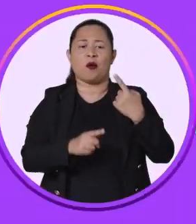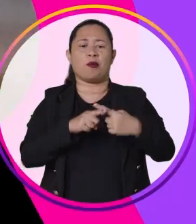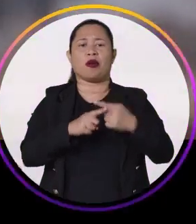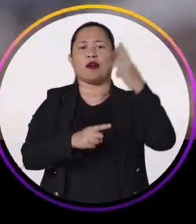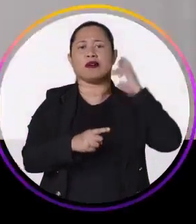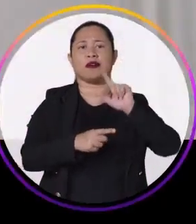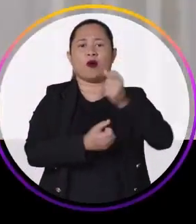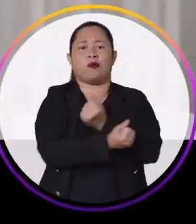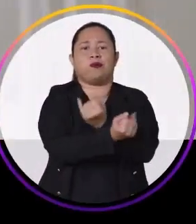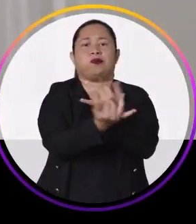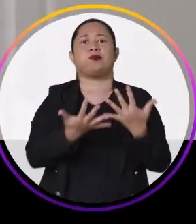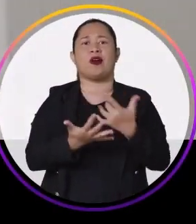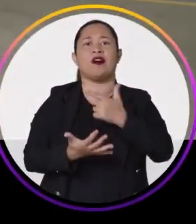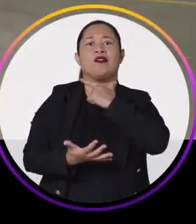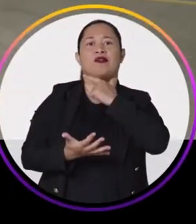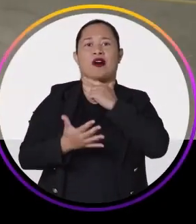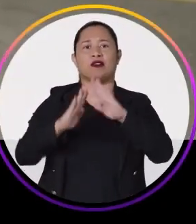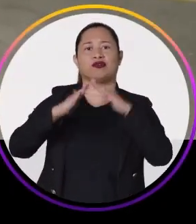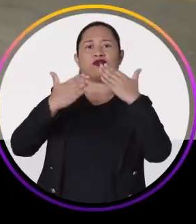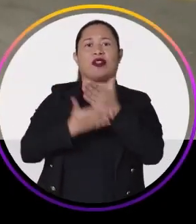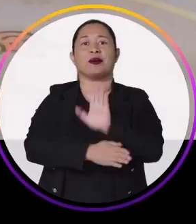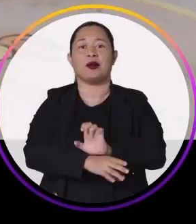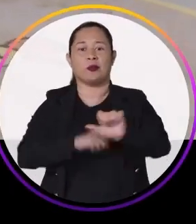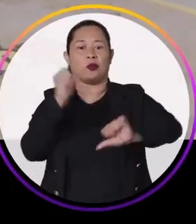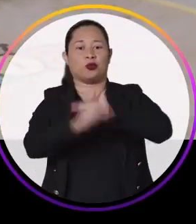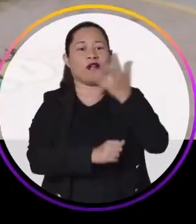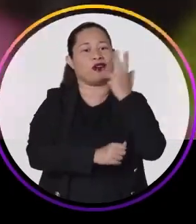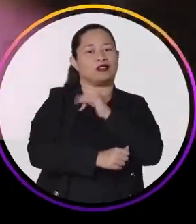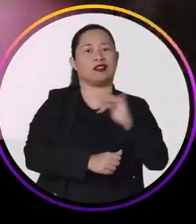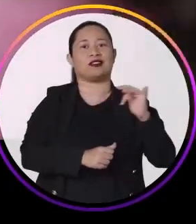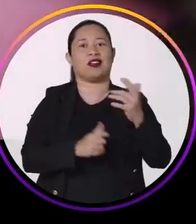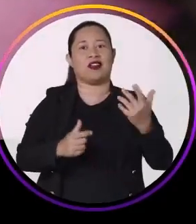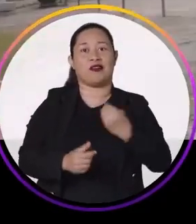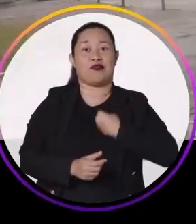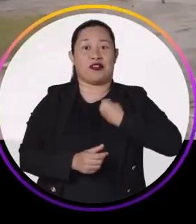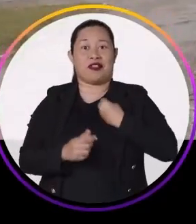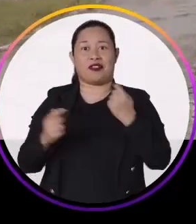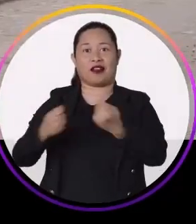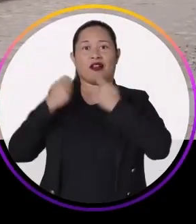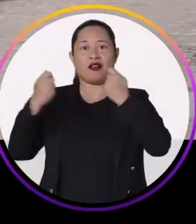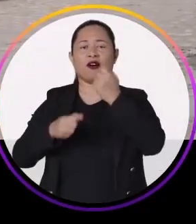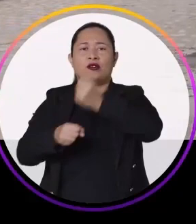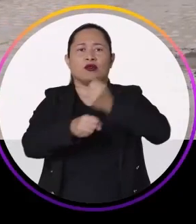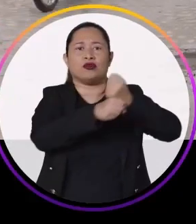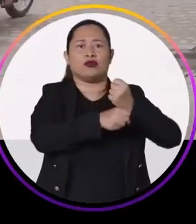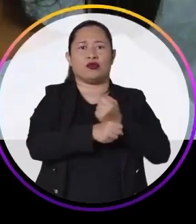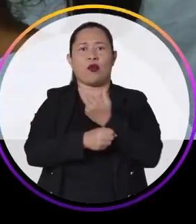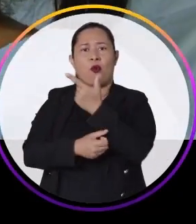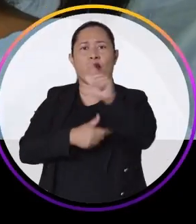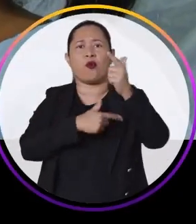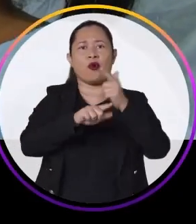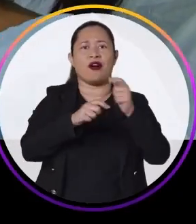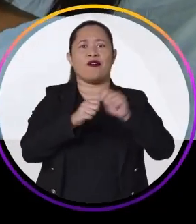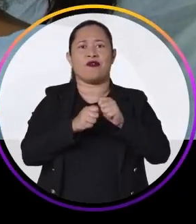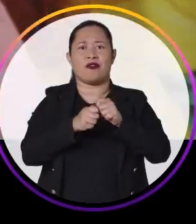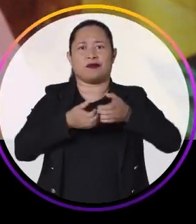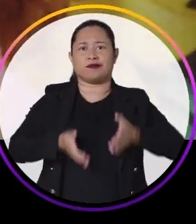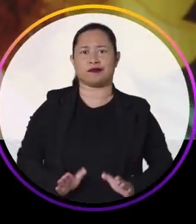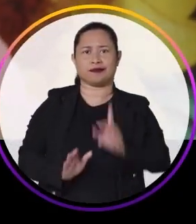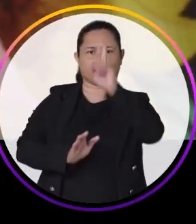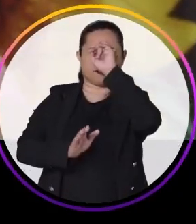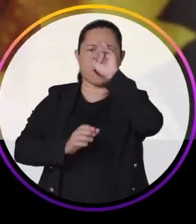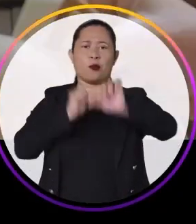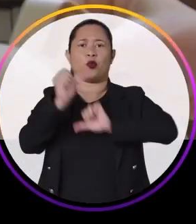quer? Porque Raquel aumentou vagas em creches e mudou a vida das crianças de Caruaru. Reformou o Manuel Afonso, fez maternidade